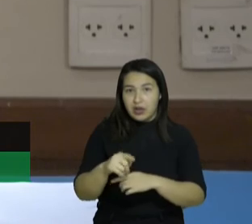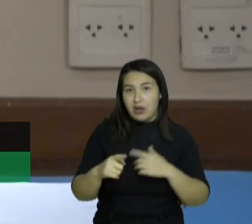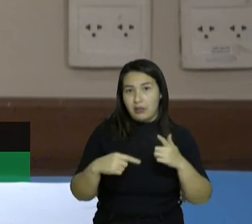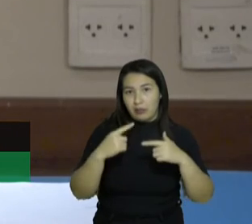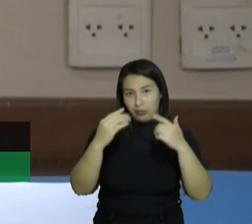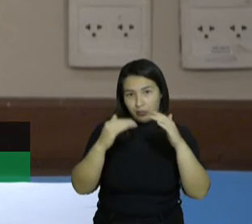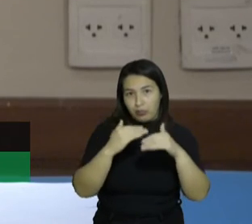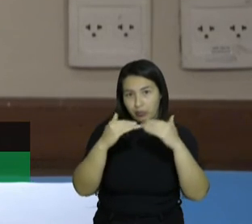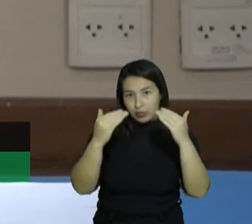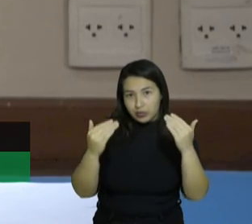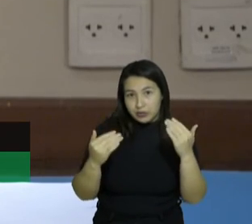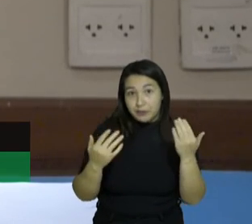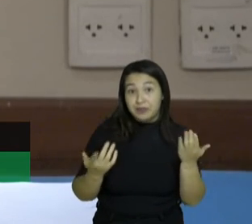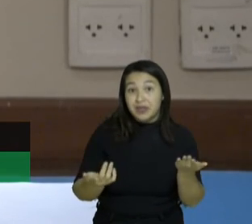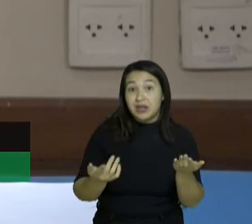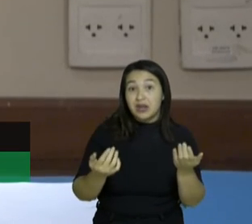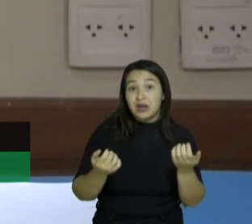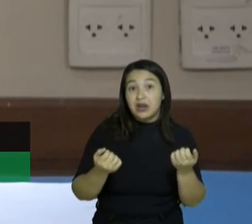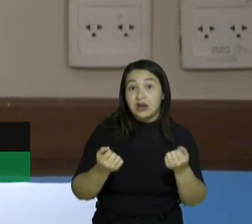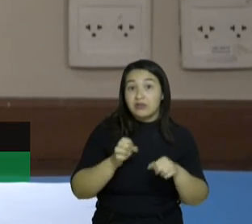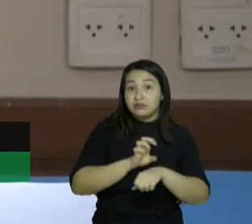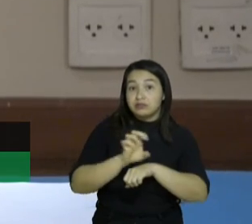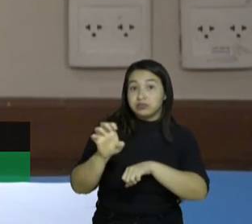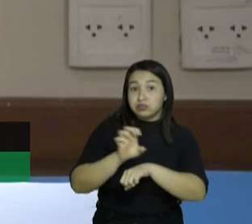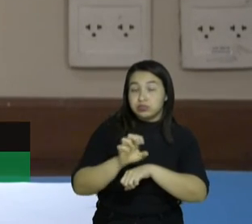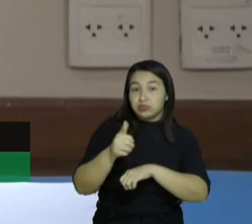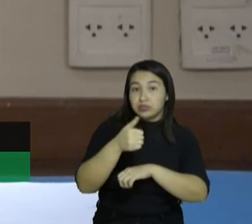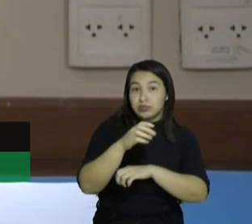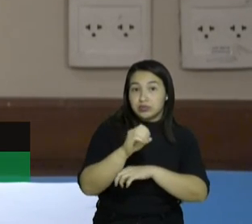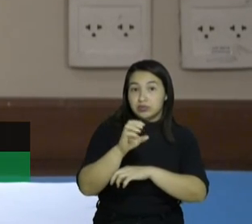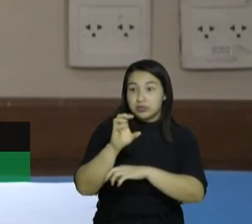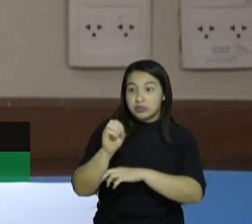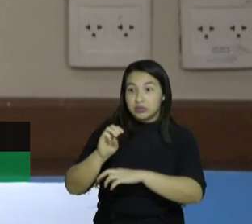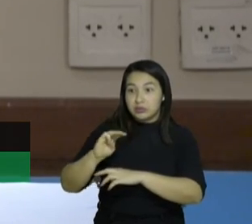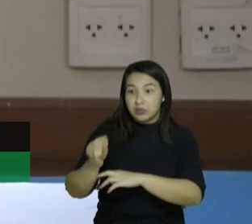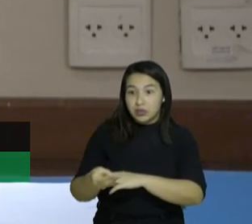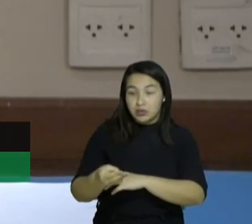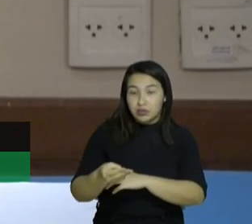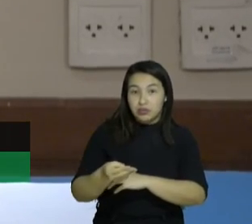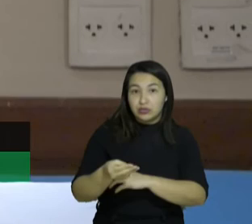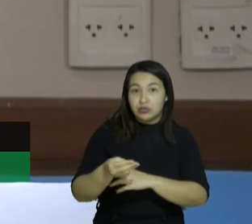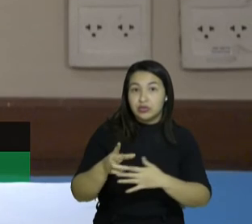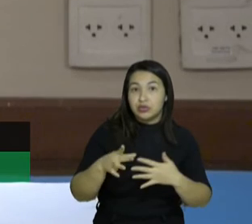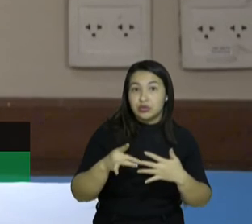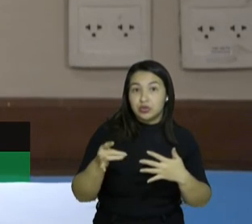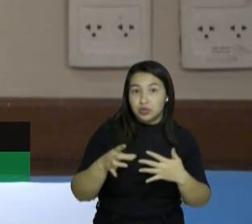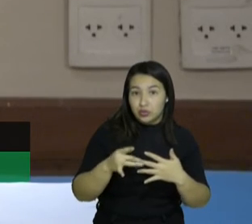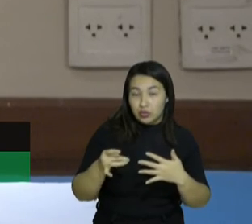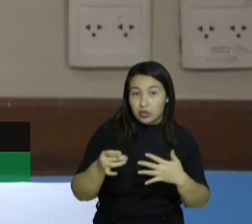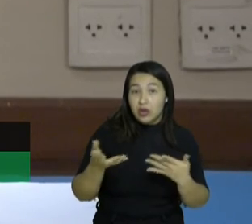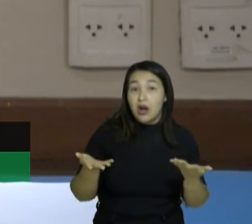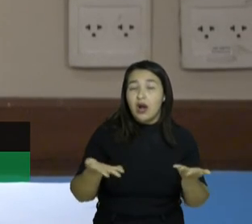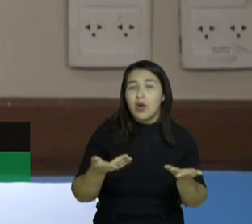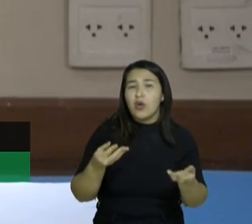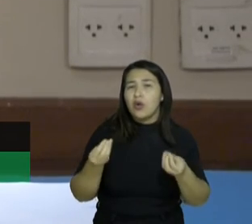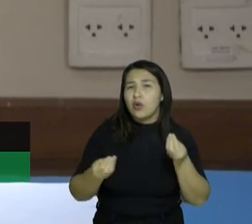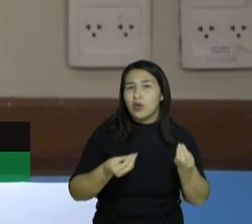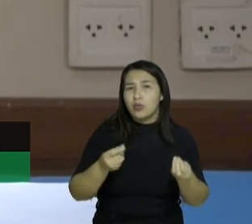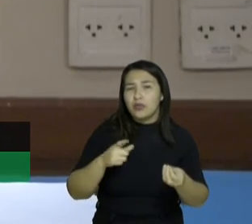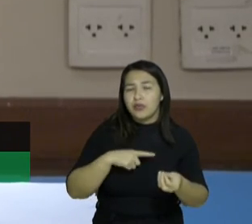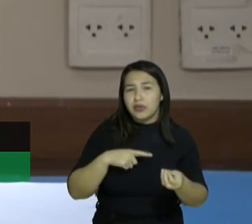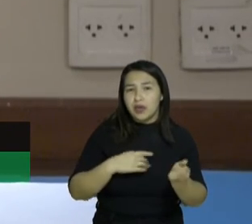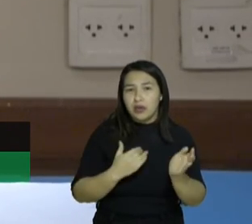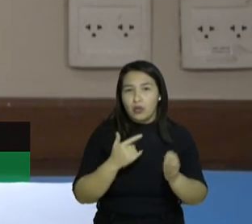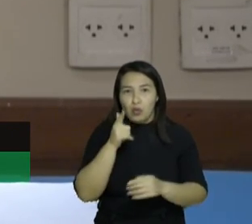eh e as exportações em cerca de 100 Bilhões de Dólares né então de fato nós teríamos eh ganhos muito